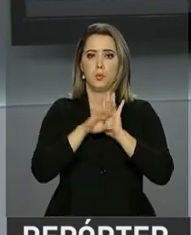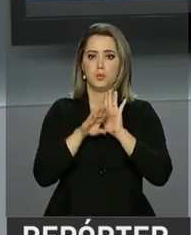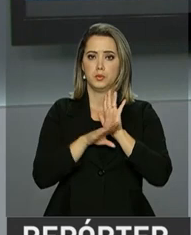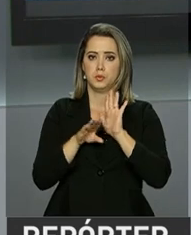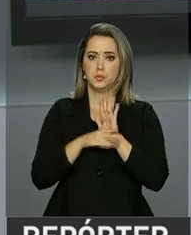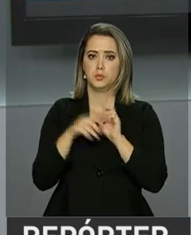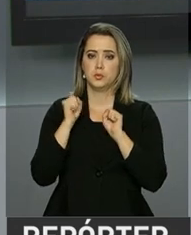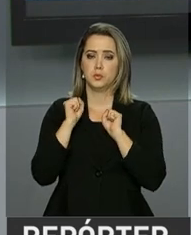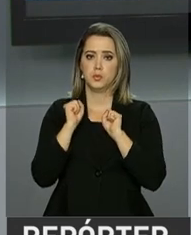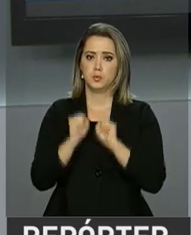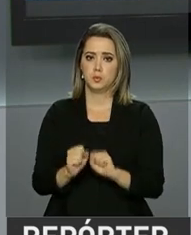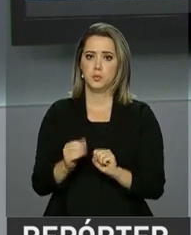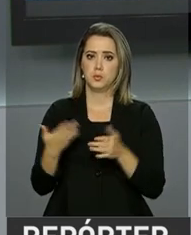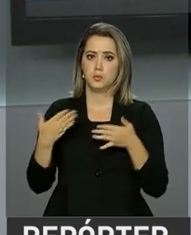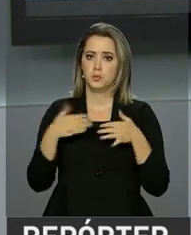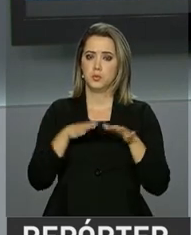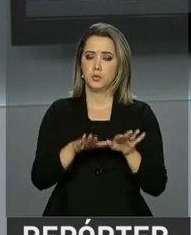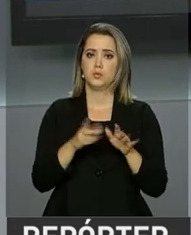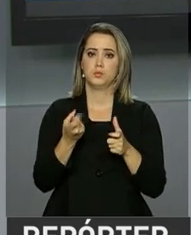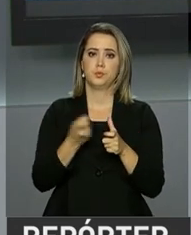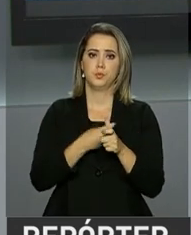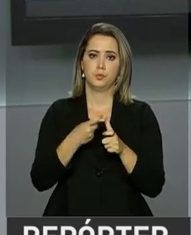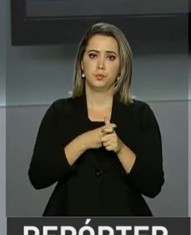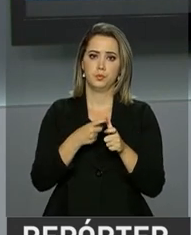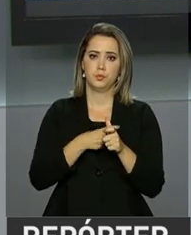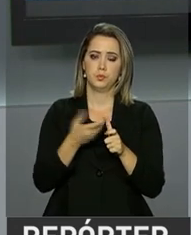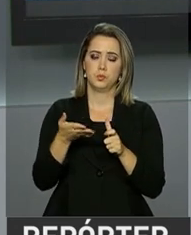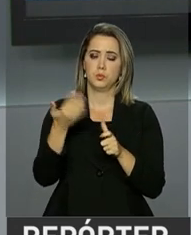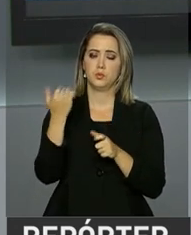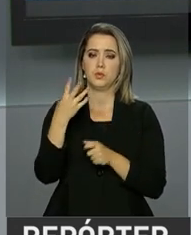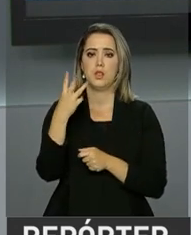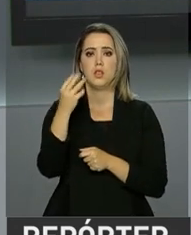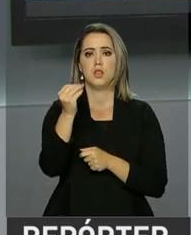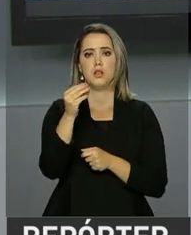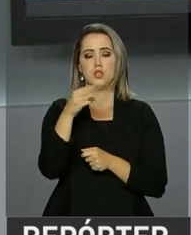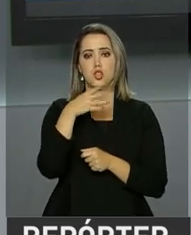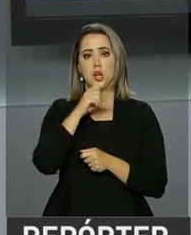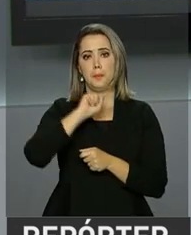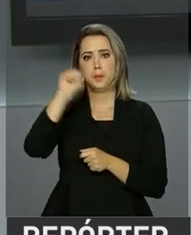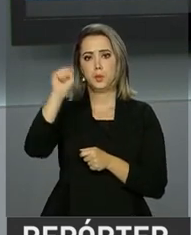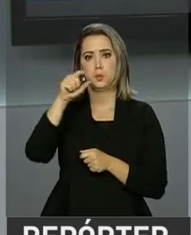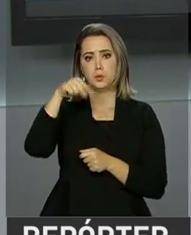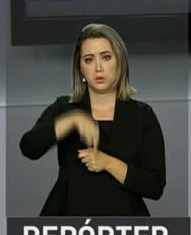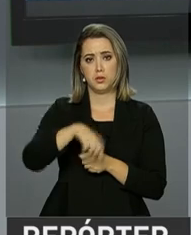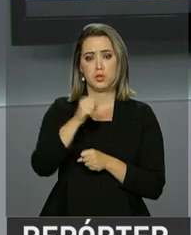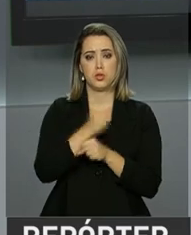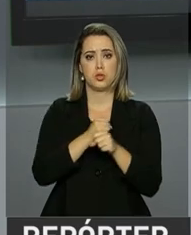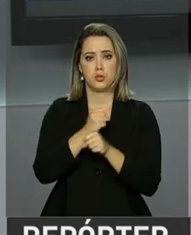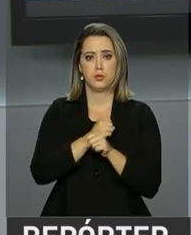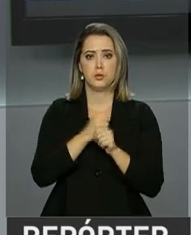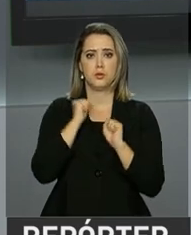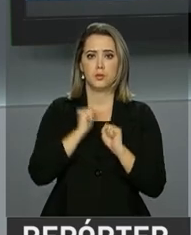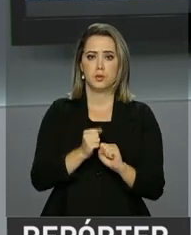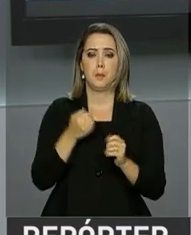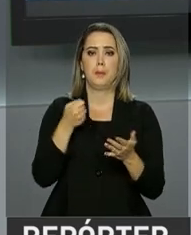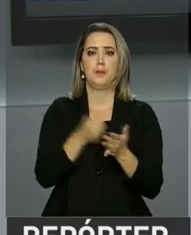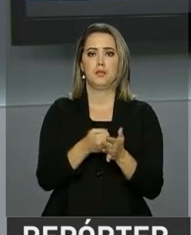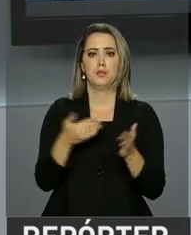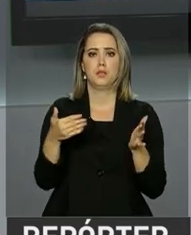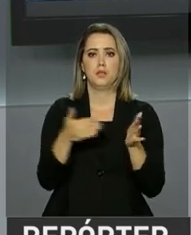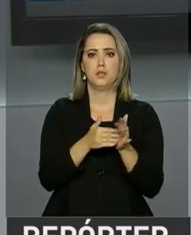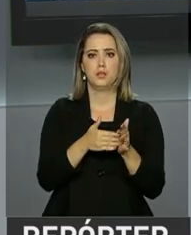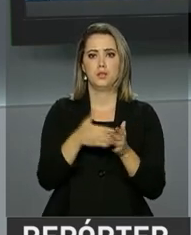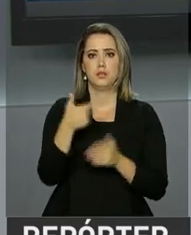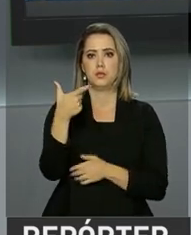o programa de parcelamento permite a inclusão de débitos vencidos até 30 de Abril de 2017 que poderão ser